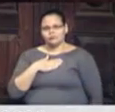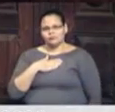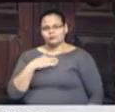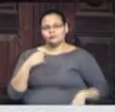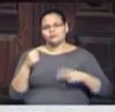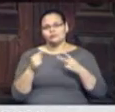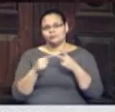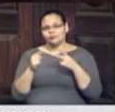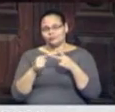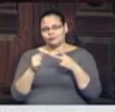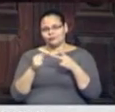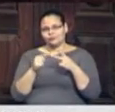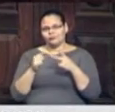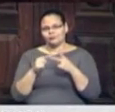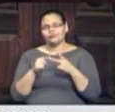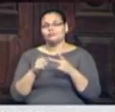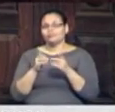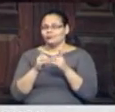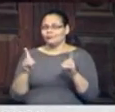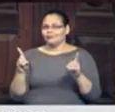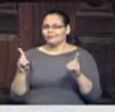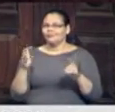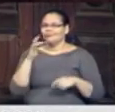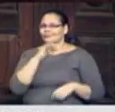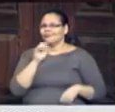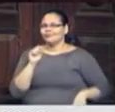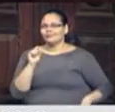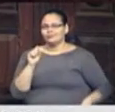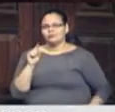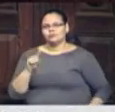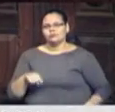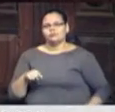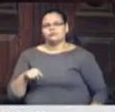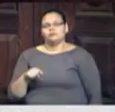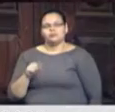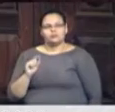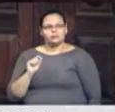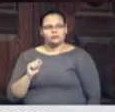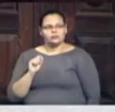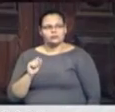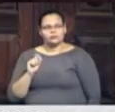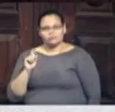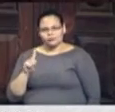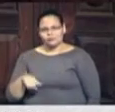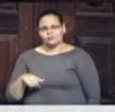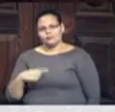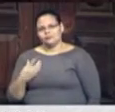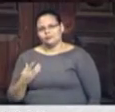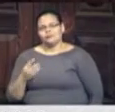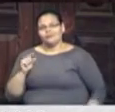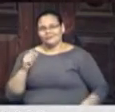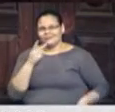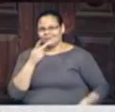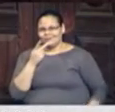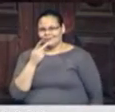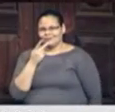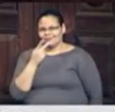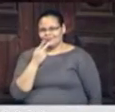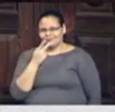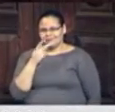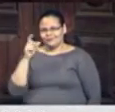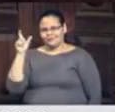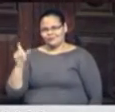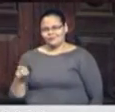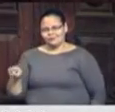O segundo divórcio que eu gostaria de registrar, a separação, é entre aquilo que foi dito